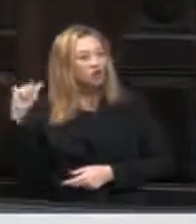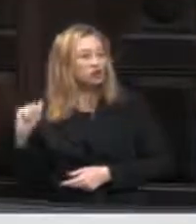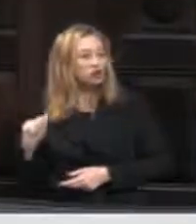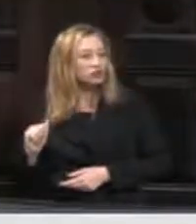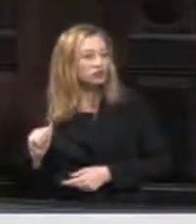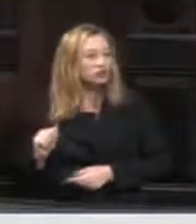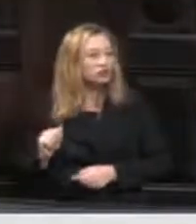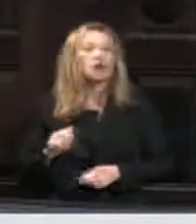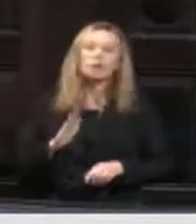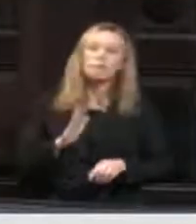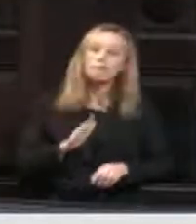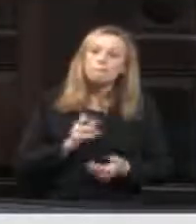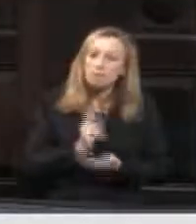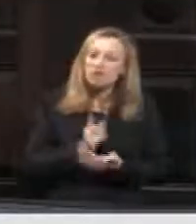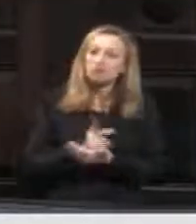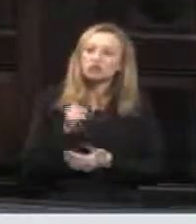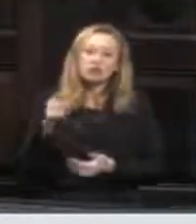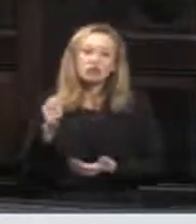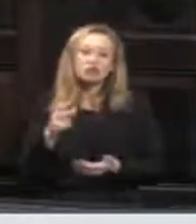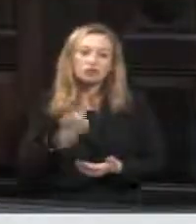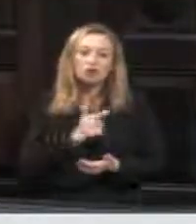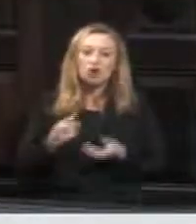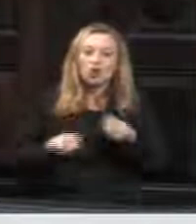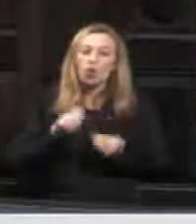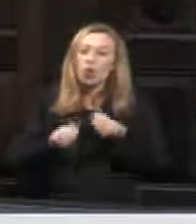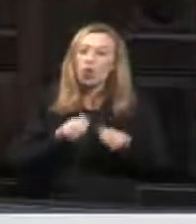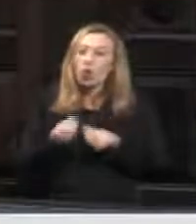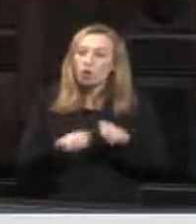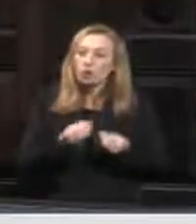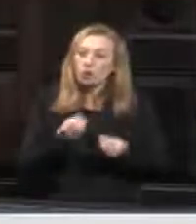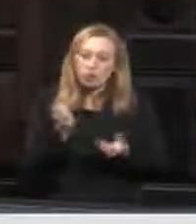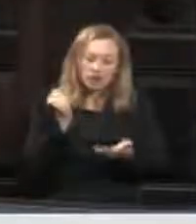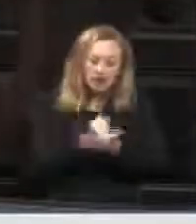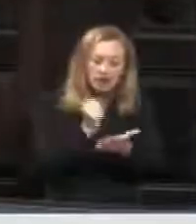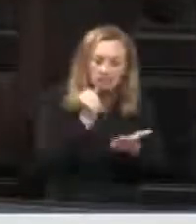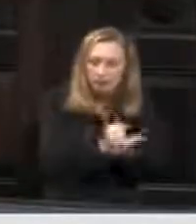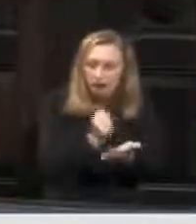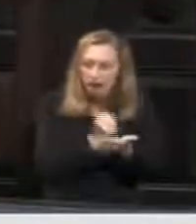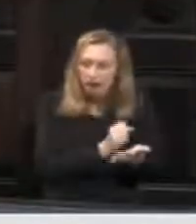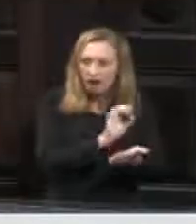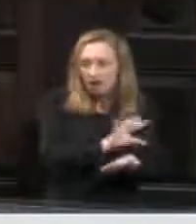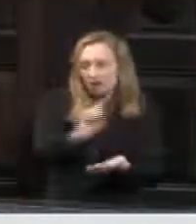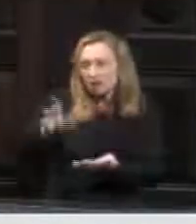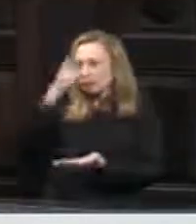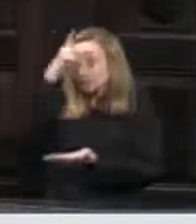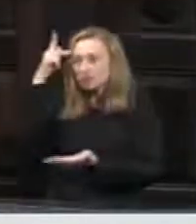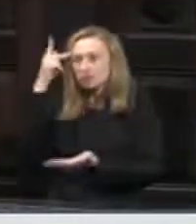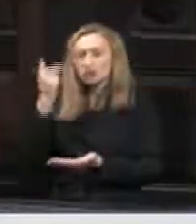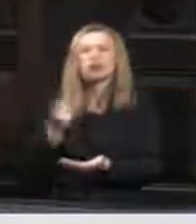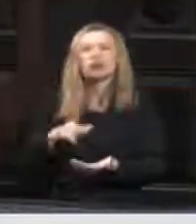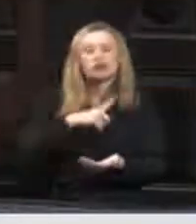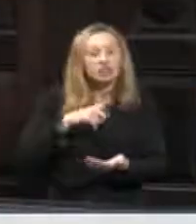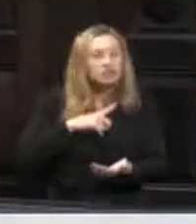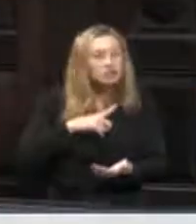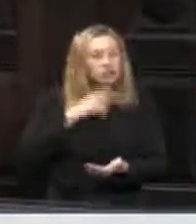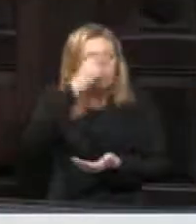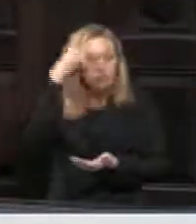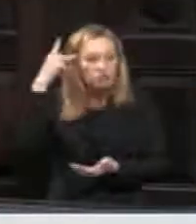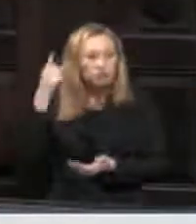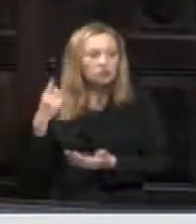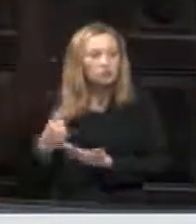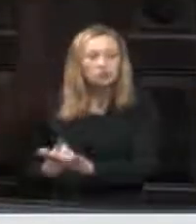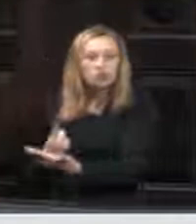carimbar ninguém. Vocês vão ter os neoliberais, que defendem que o